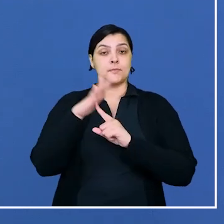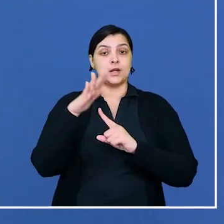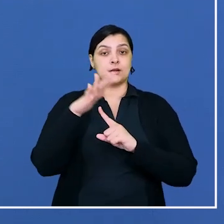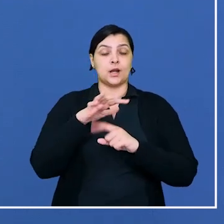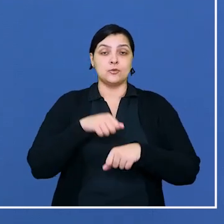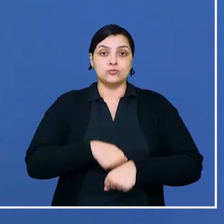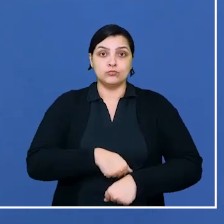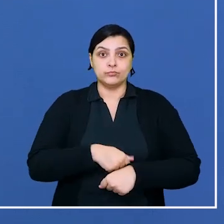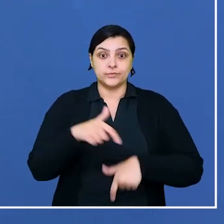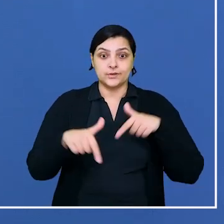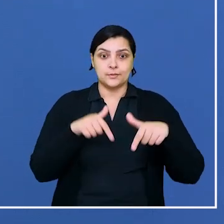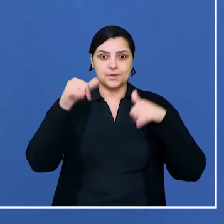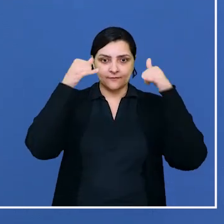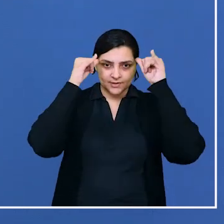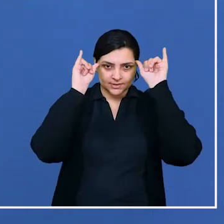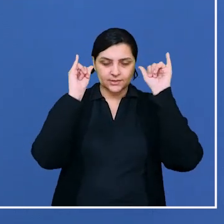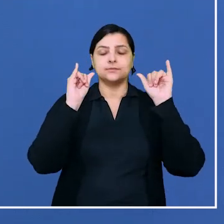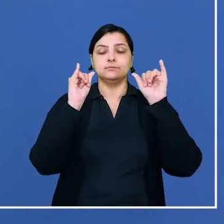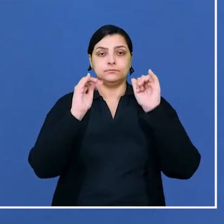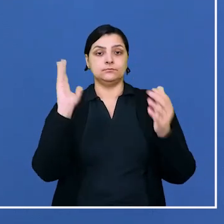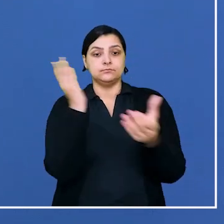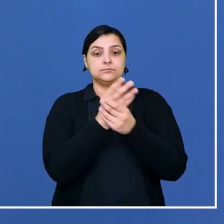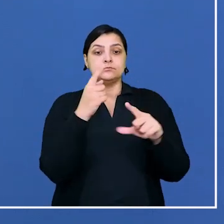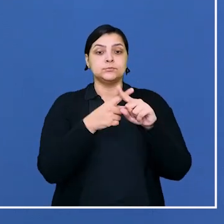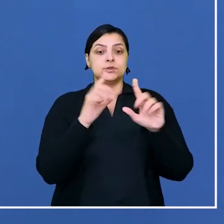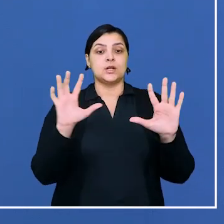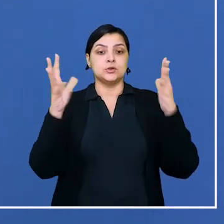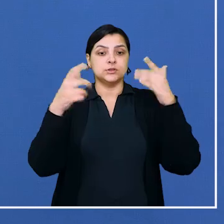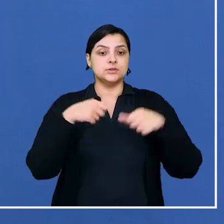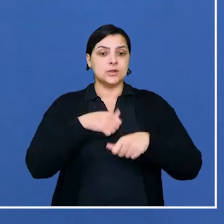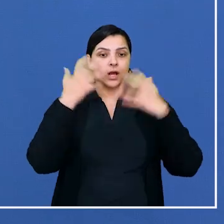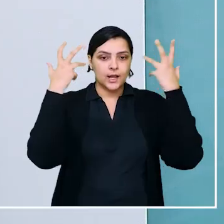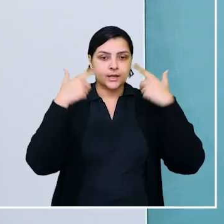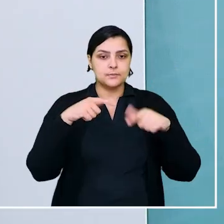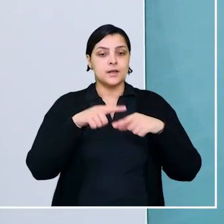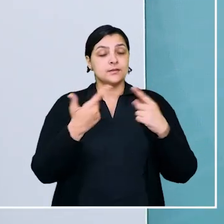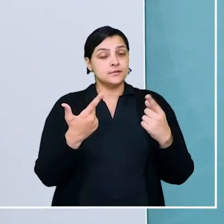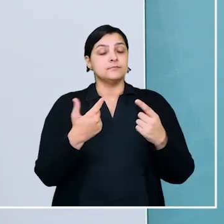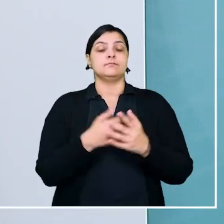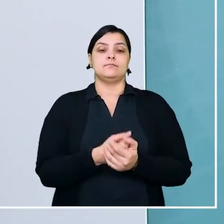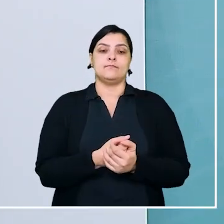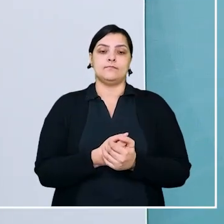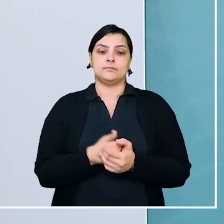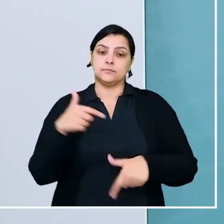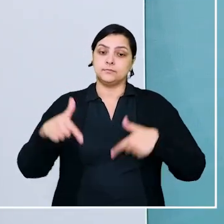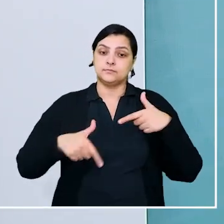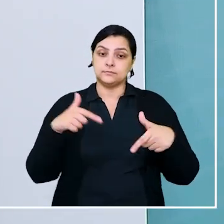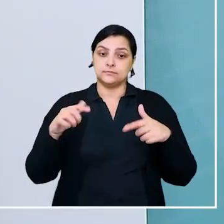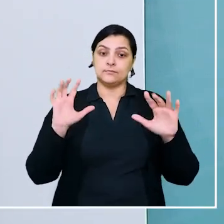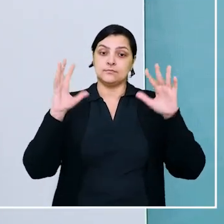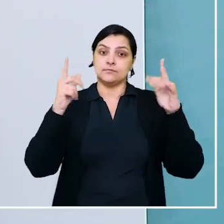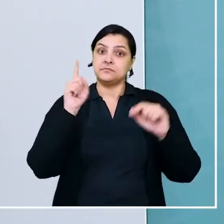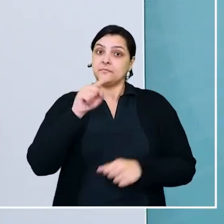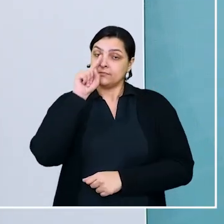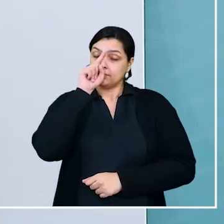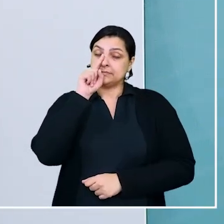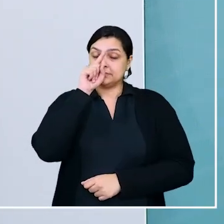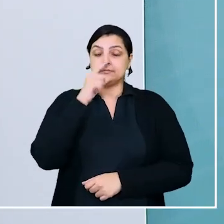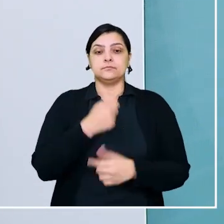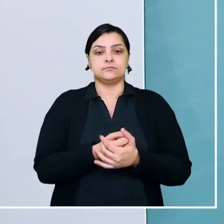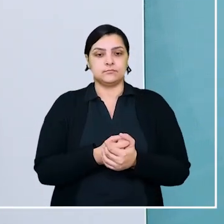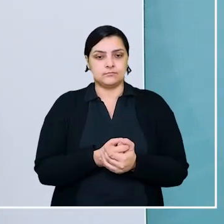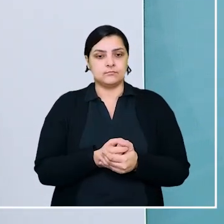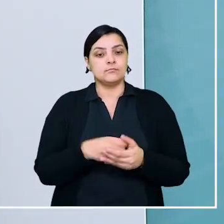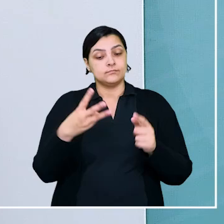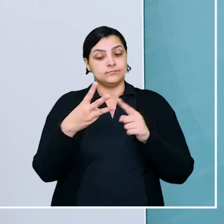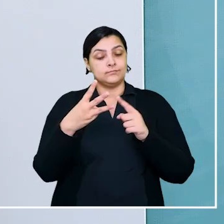Paraná buscou a Justiça do Trabalho após ter se ferido durante o manejo de animais. A atividade foi considerada de risco, o que